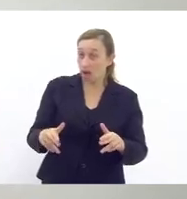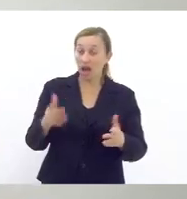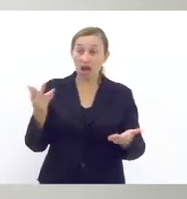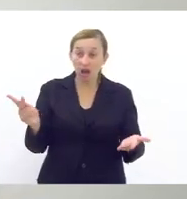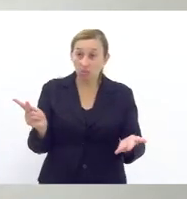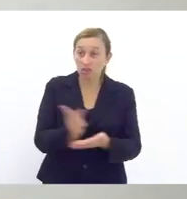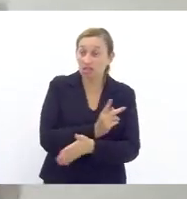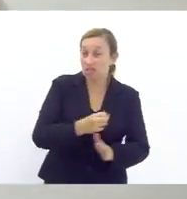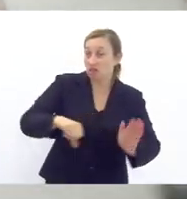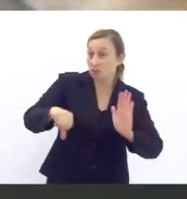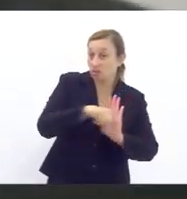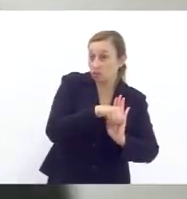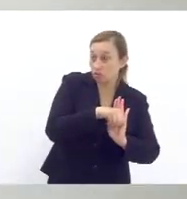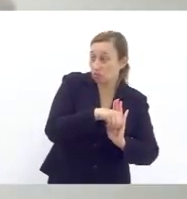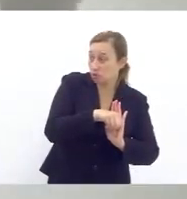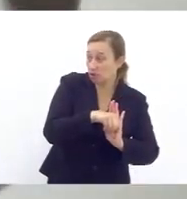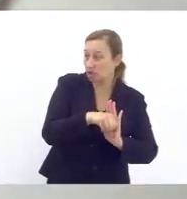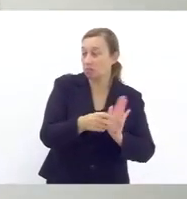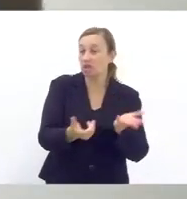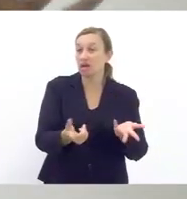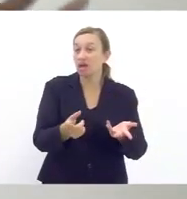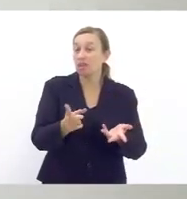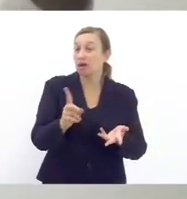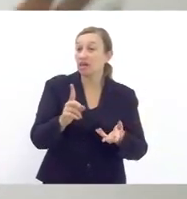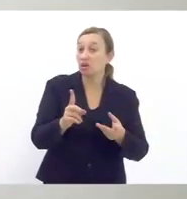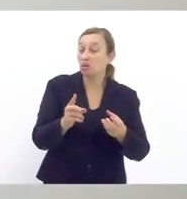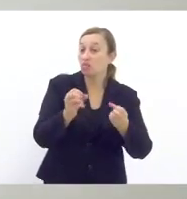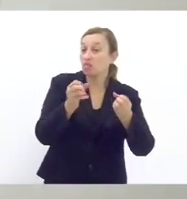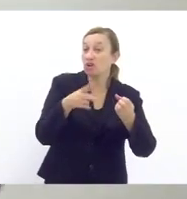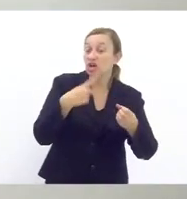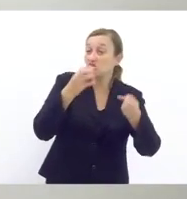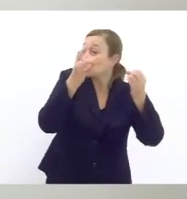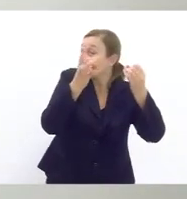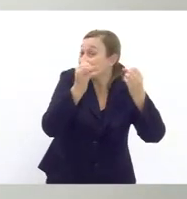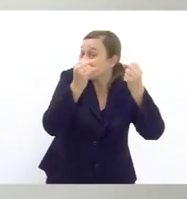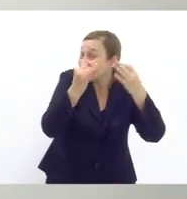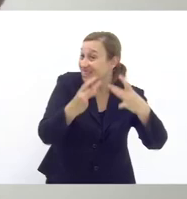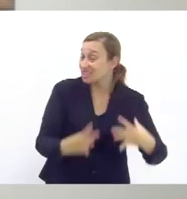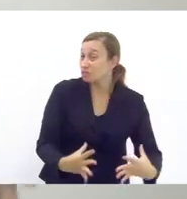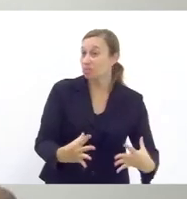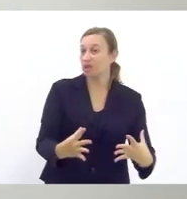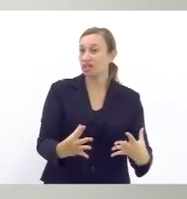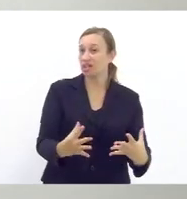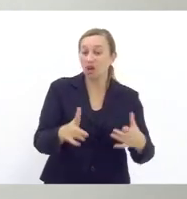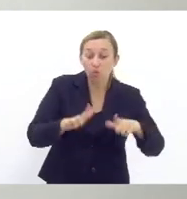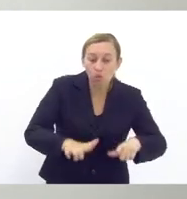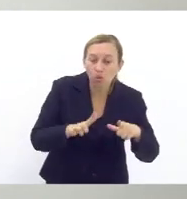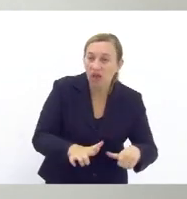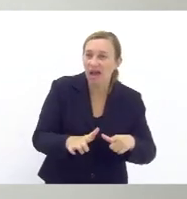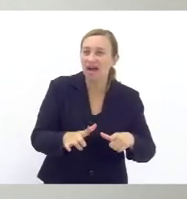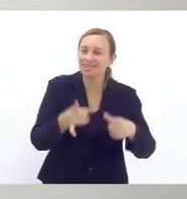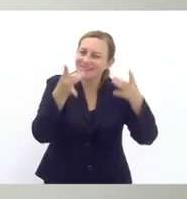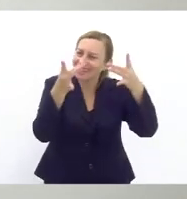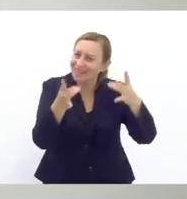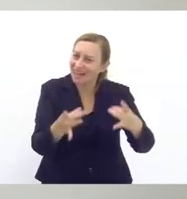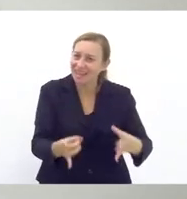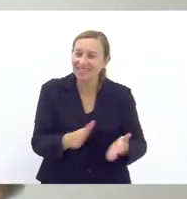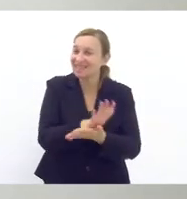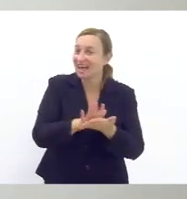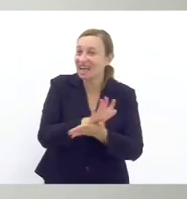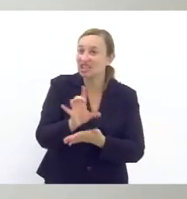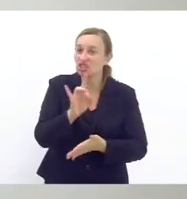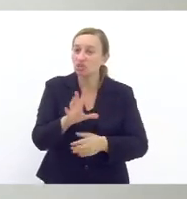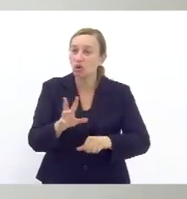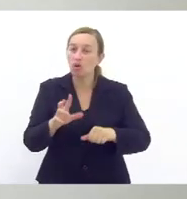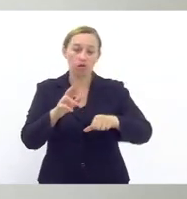Criminal na Ilha do Governador não mas em Belford Roxo aconteceu isso Criminal em Belford Roxo em Belford Roxo hoje quando e que circunstâncias então que